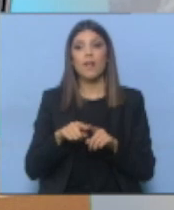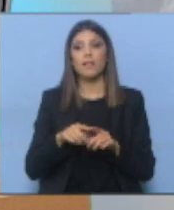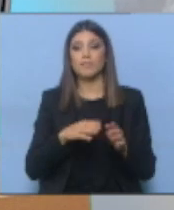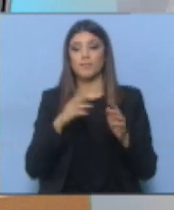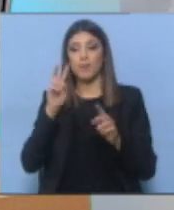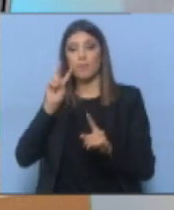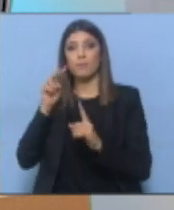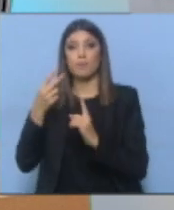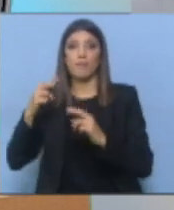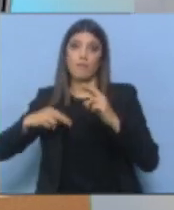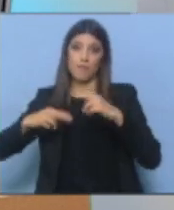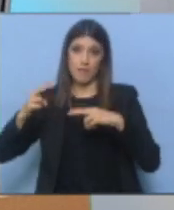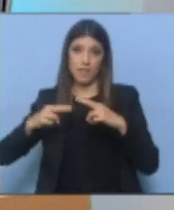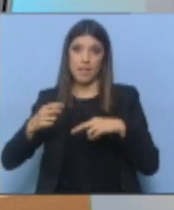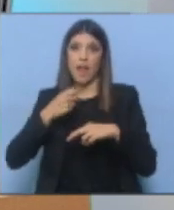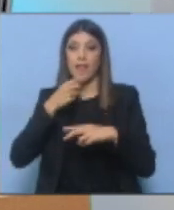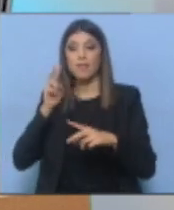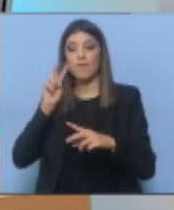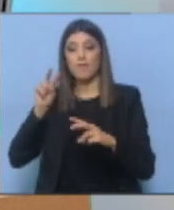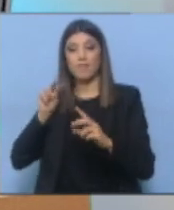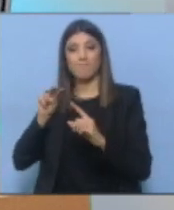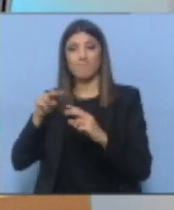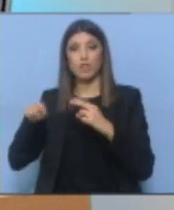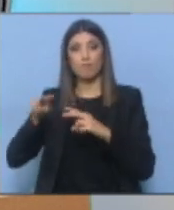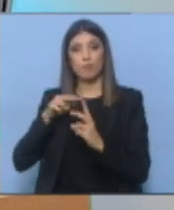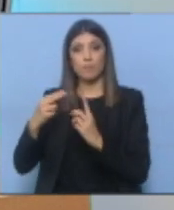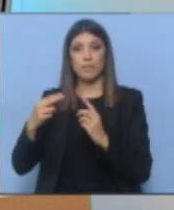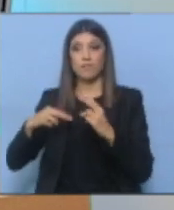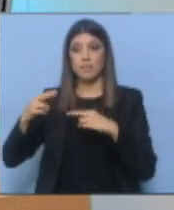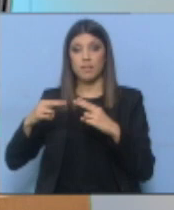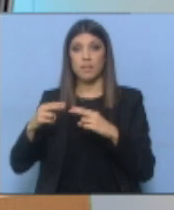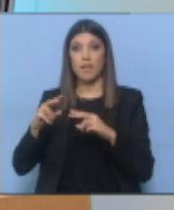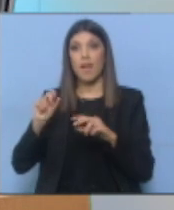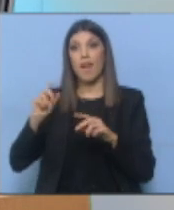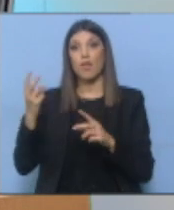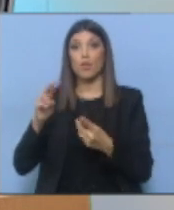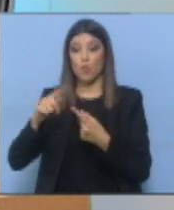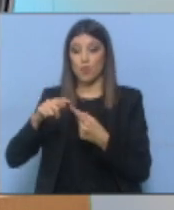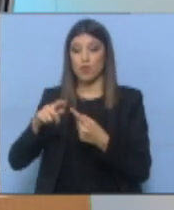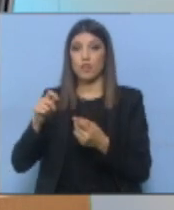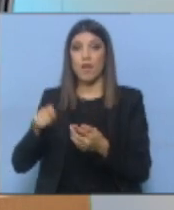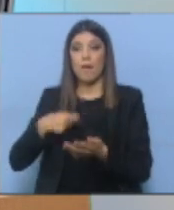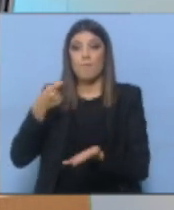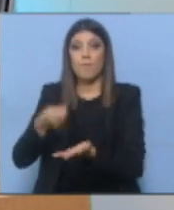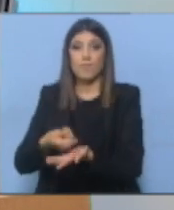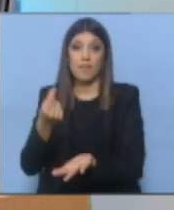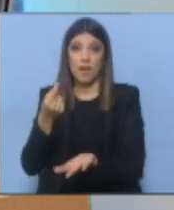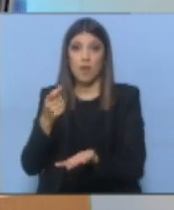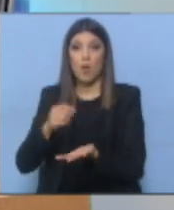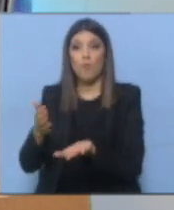financeiro. Quando é visto do lado financeiro, só há uma resposta, que é tirar ou meter dinheiro. Agora, quando se vê do lado do